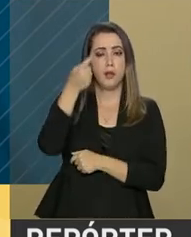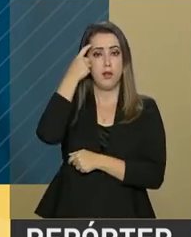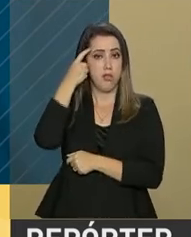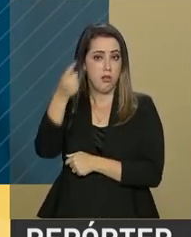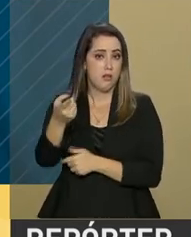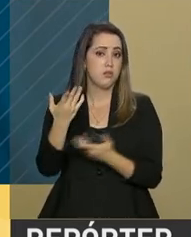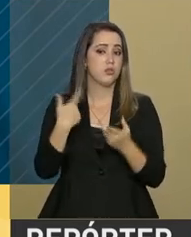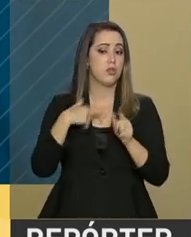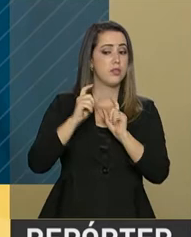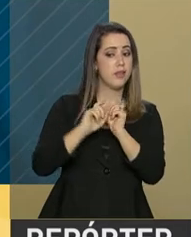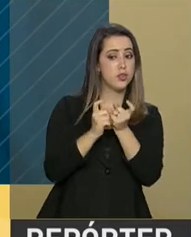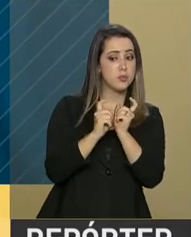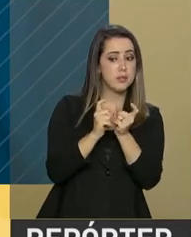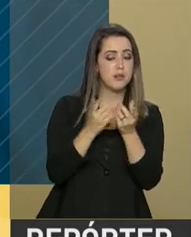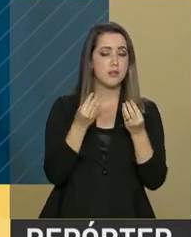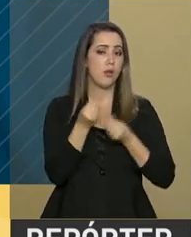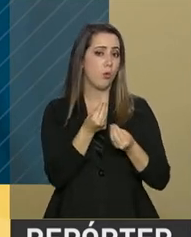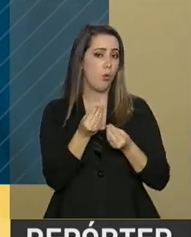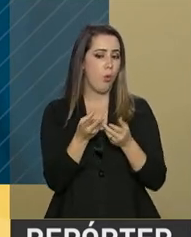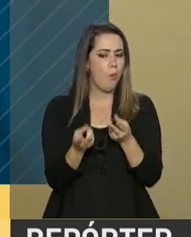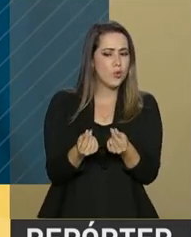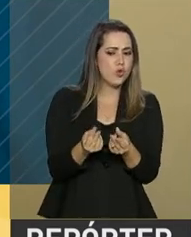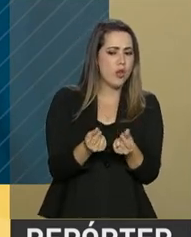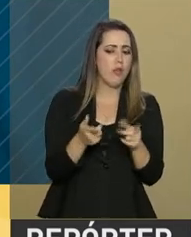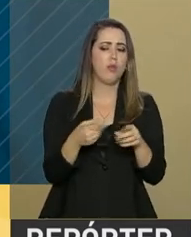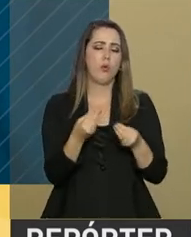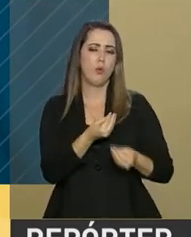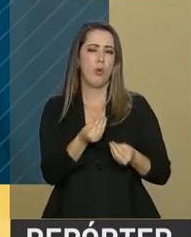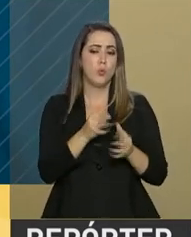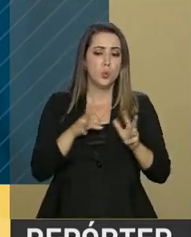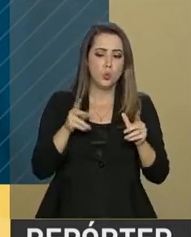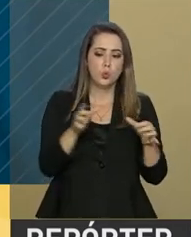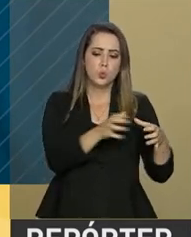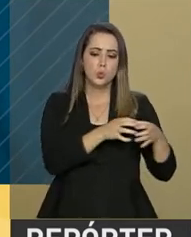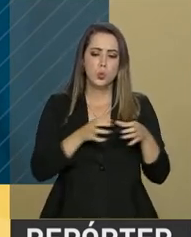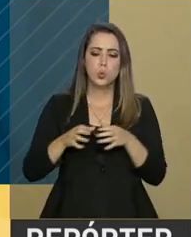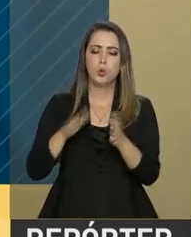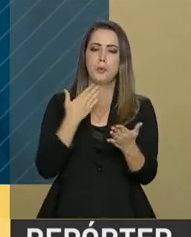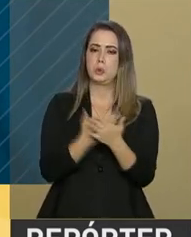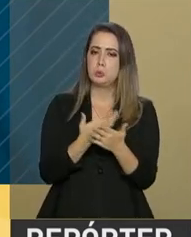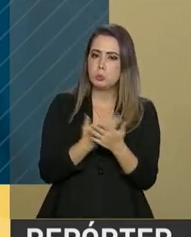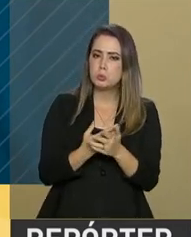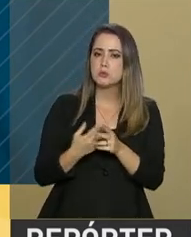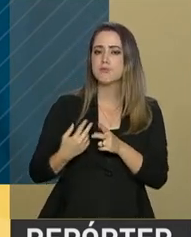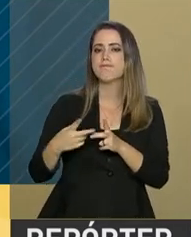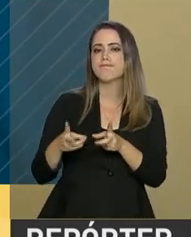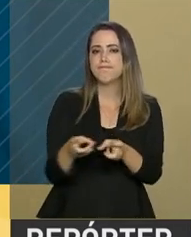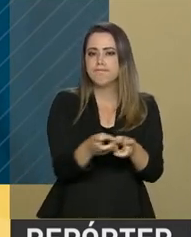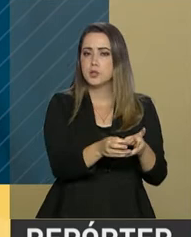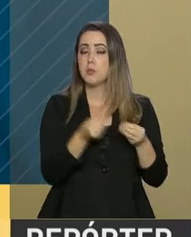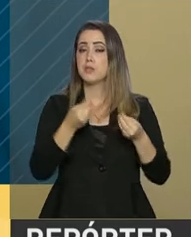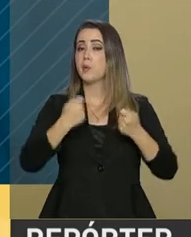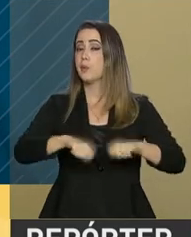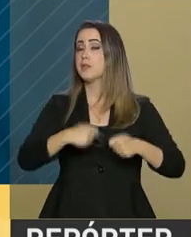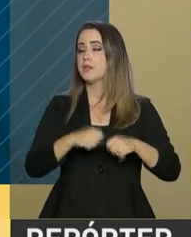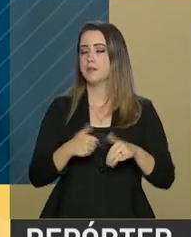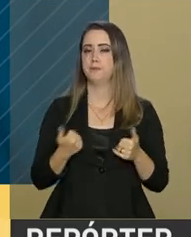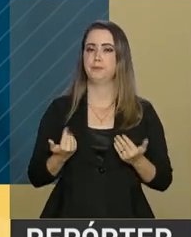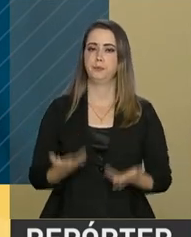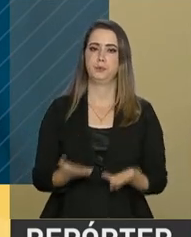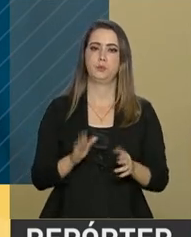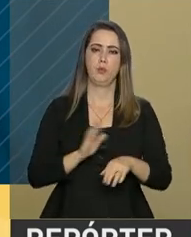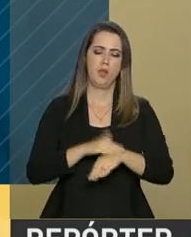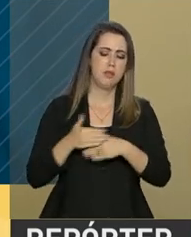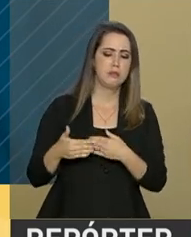administração e finanças todas essas áreas foram levantadas as demandas necessárias necessárias essa